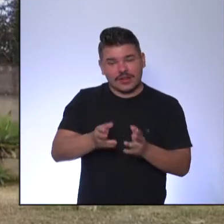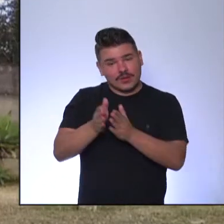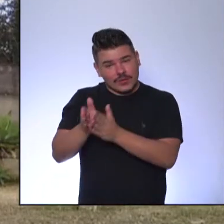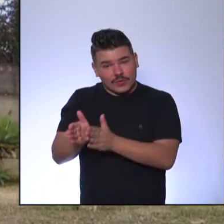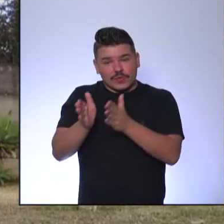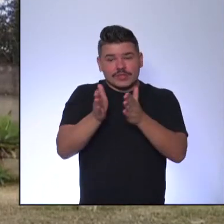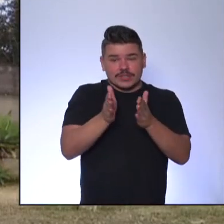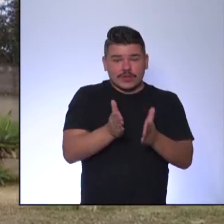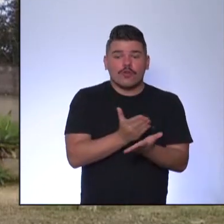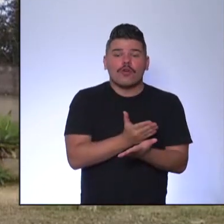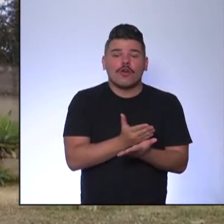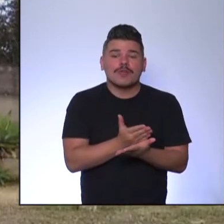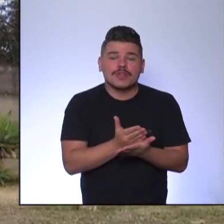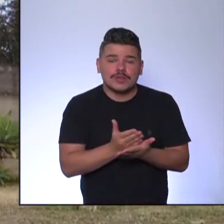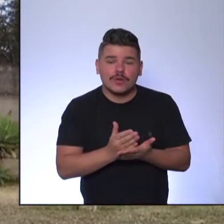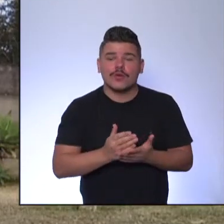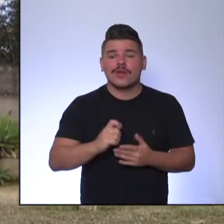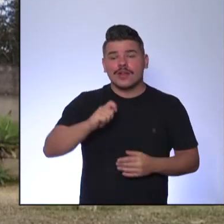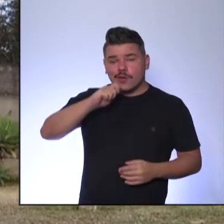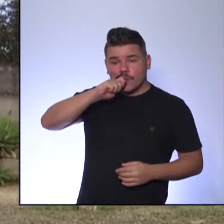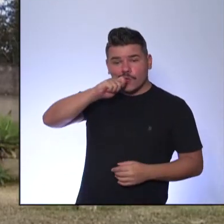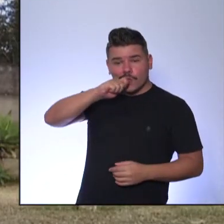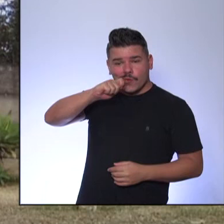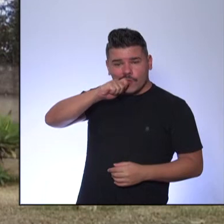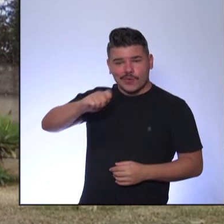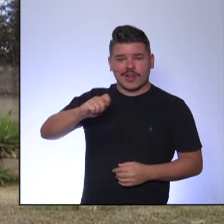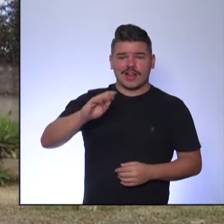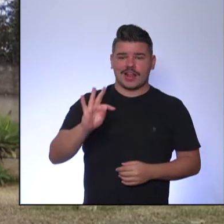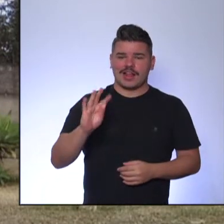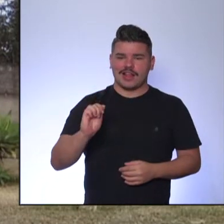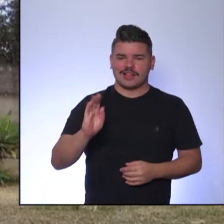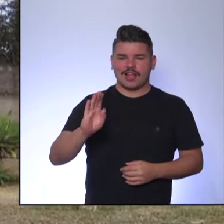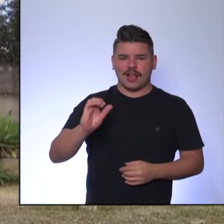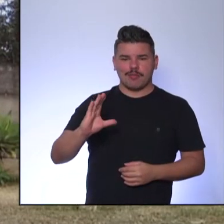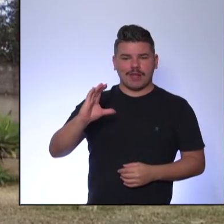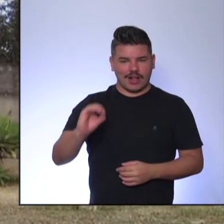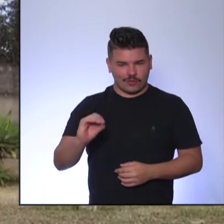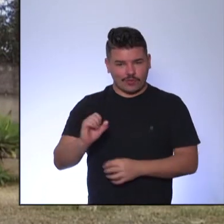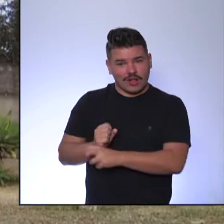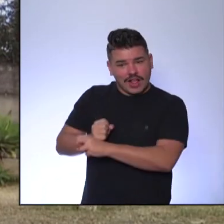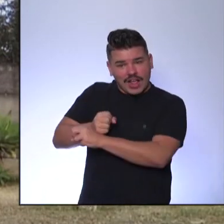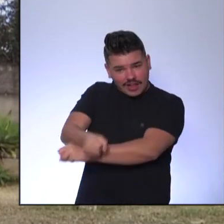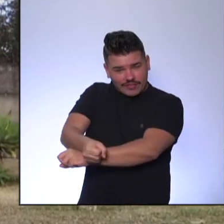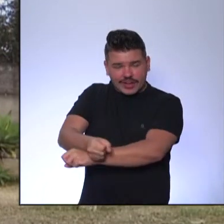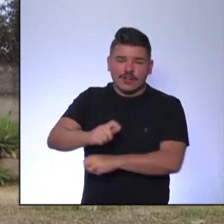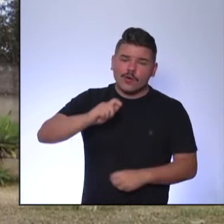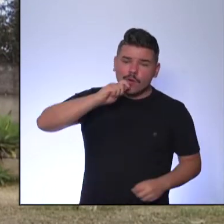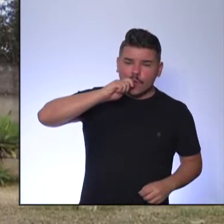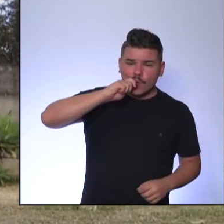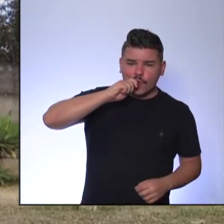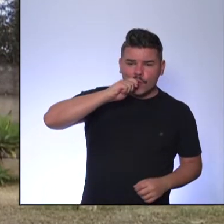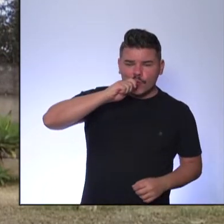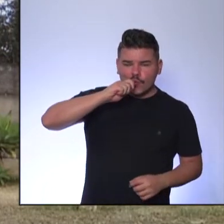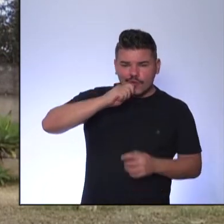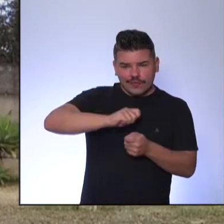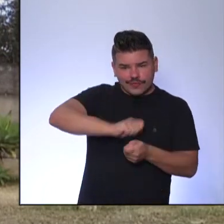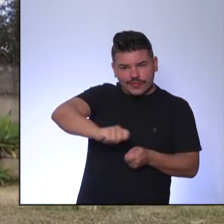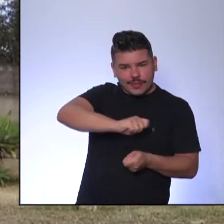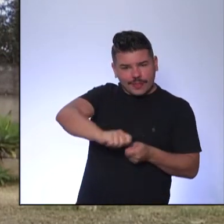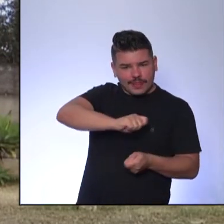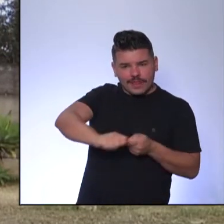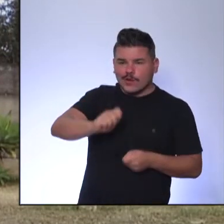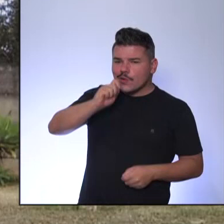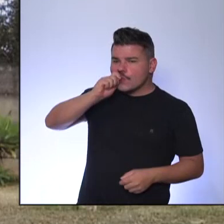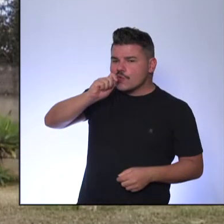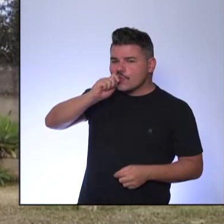cultivo do tabaco, que era utilizado na comercialização de africanos escravizados. Outro ciclo importante é o da pecuária,